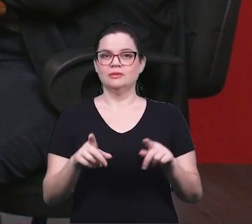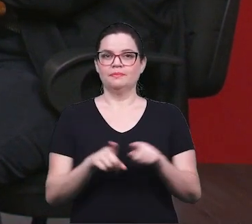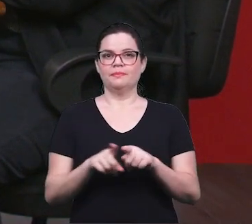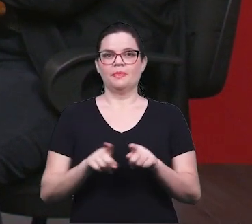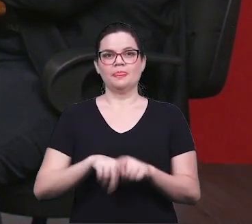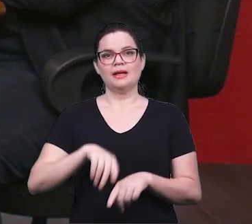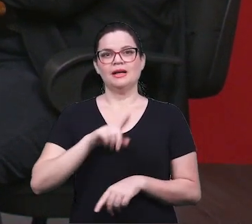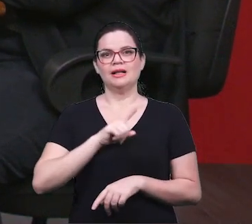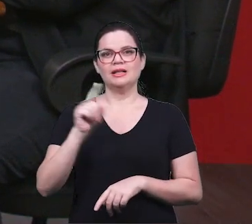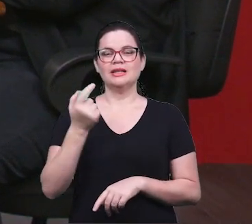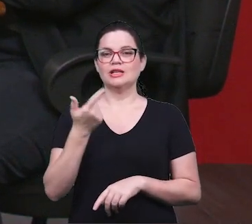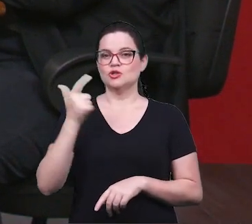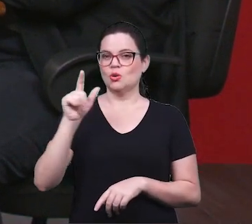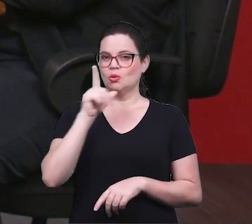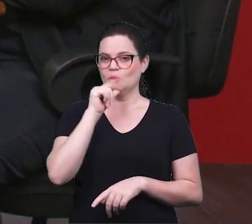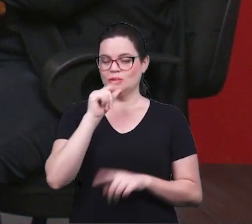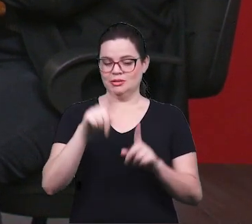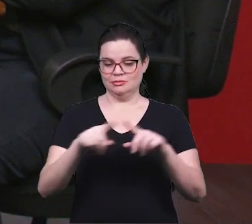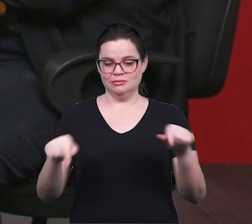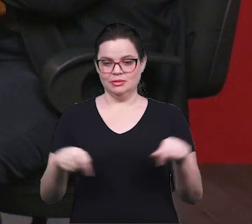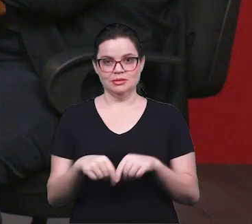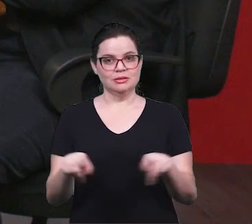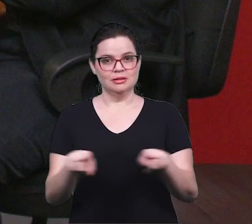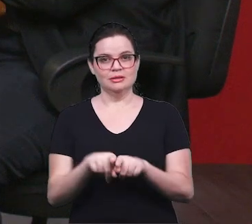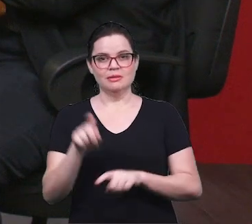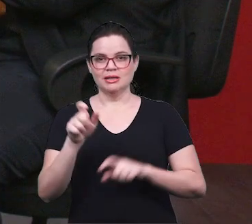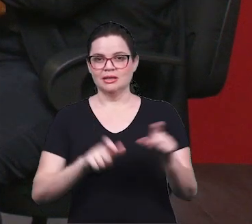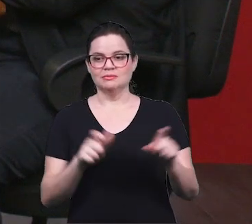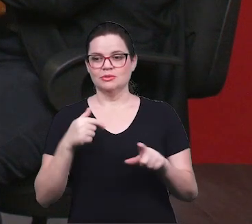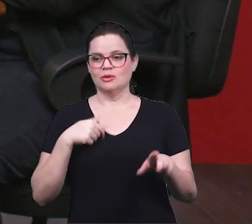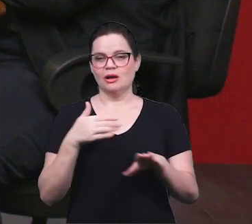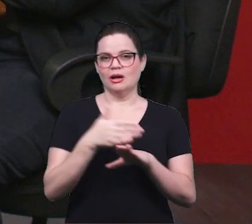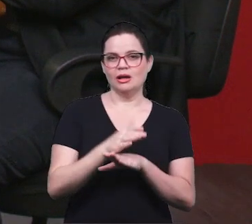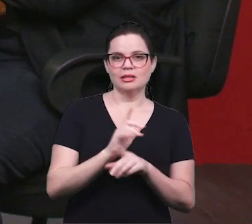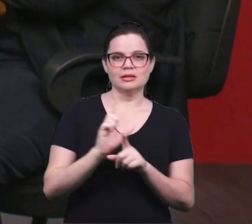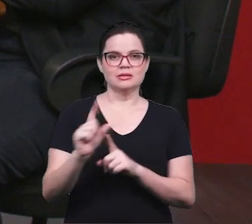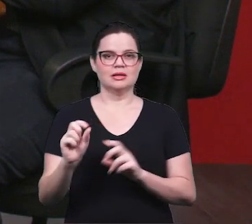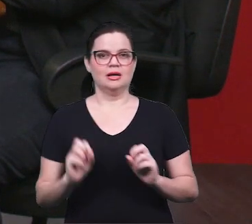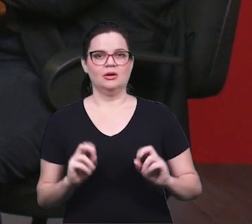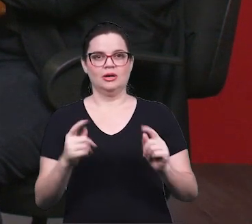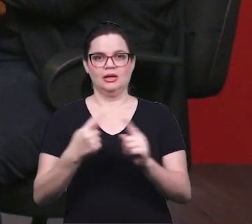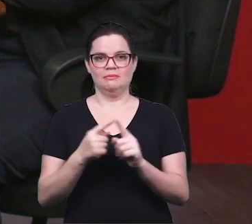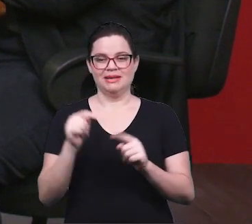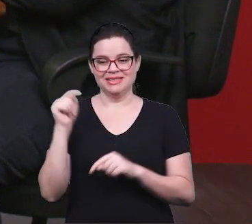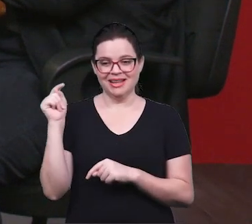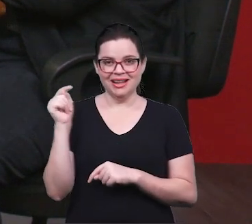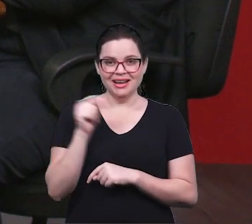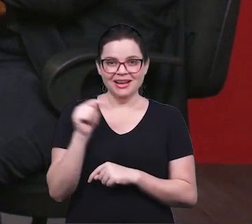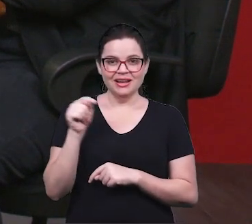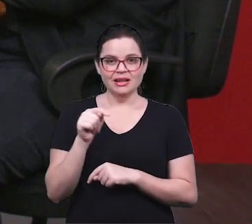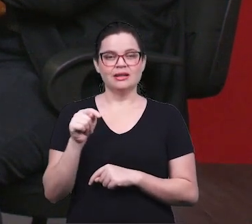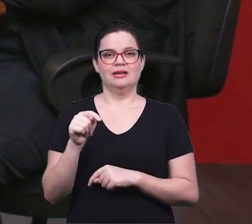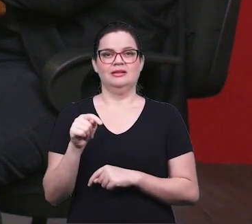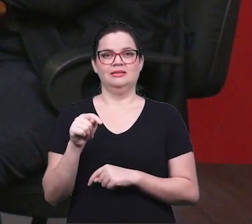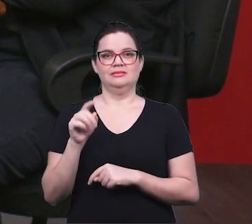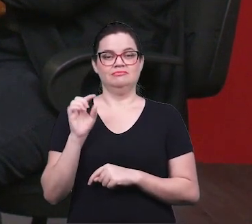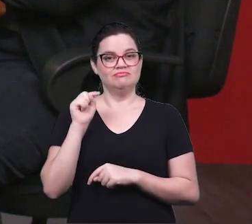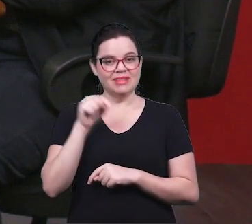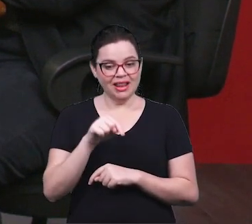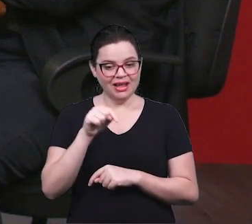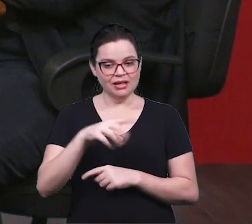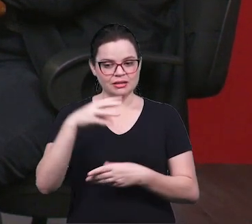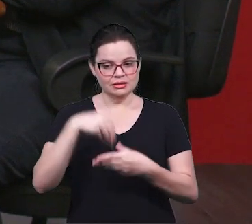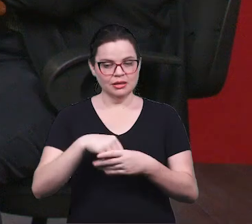Lá naquelas outras piscinas que eles têm lá, o pessoal entra, sai e tá tudo certo. Mas especificamente aquela